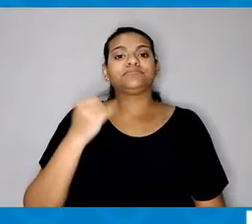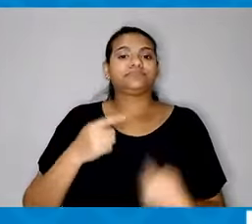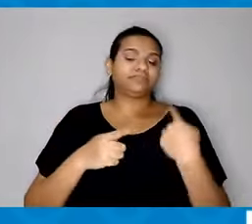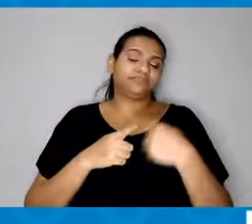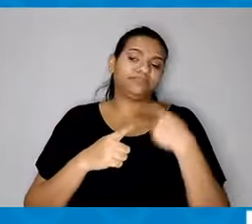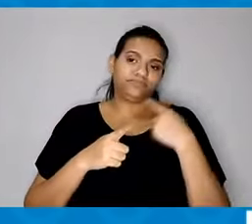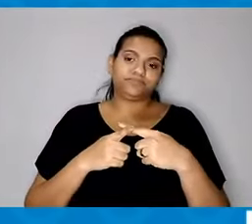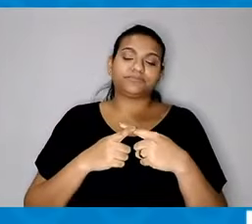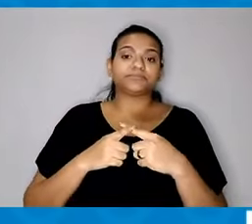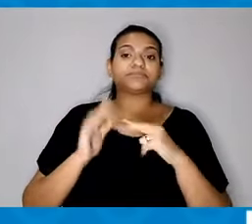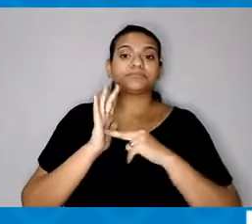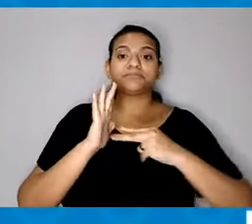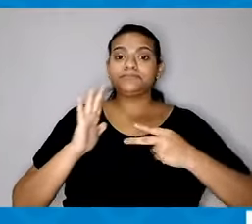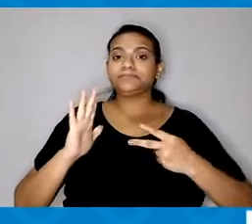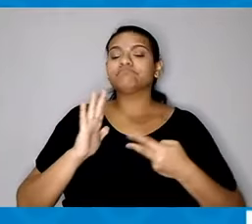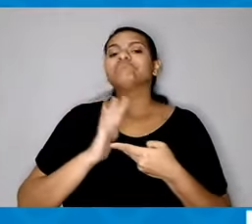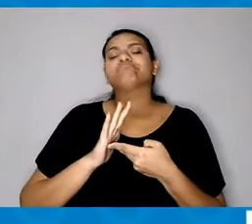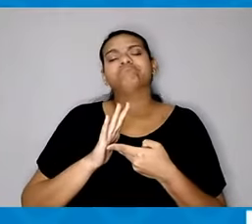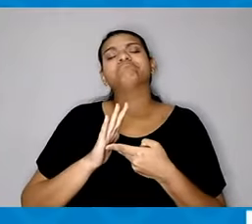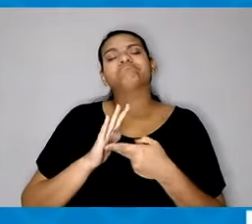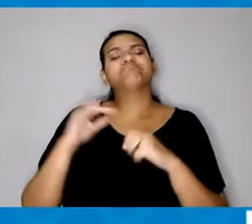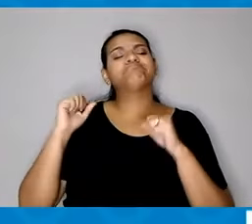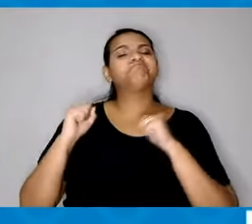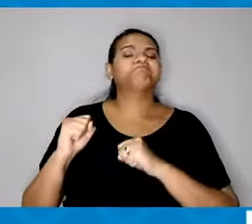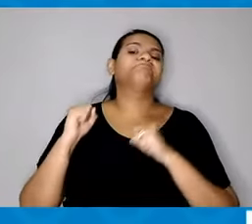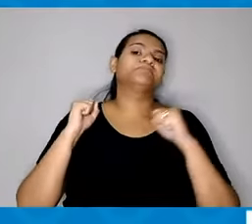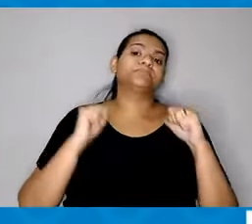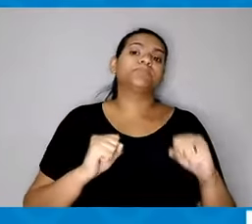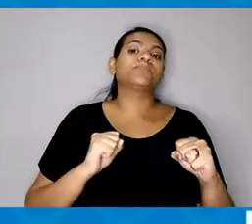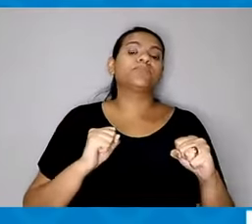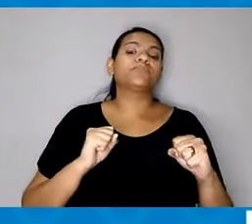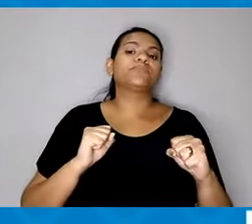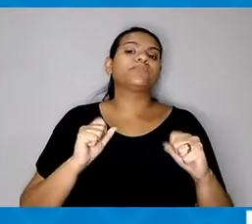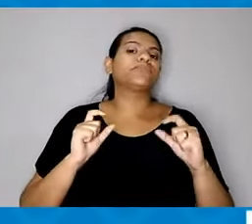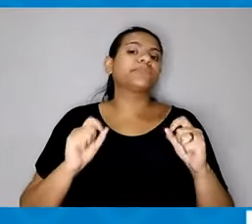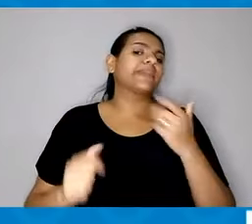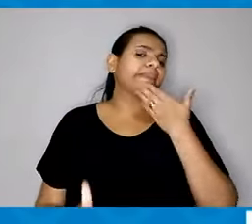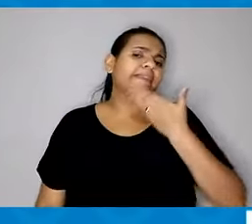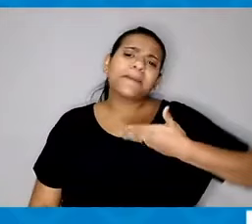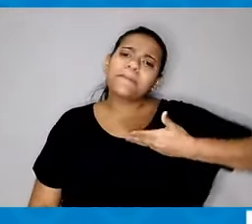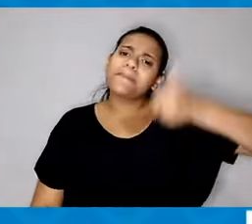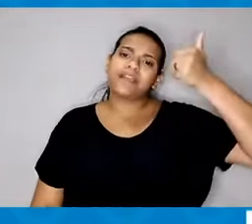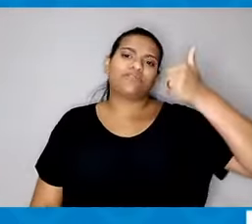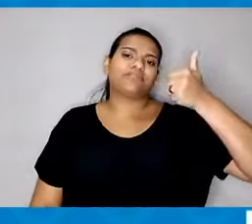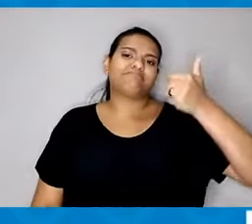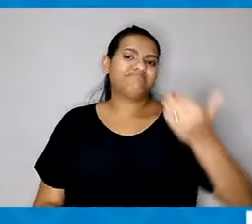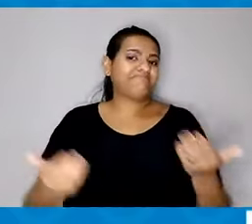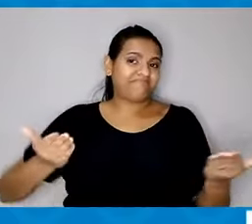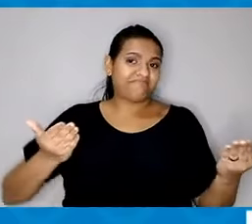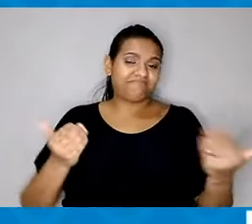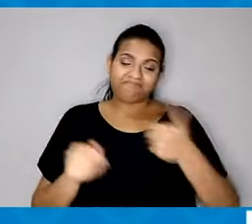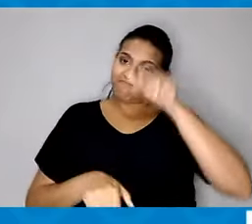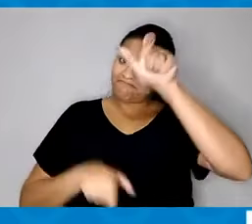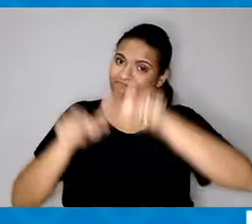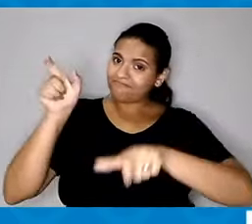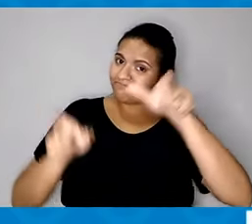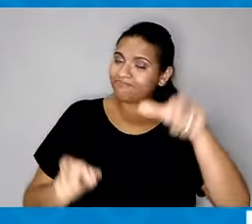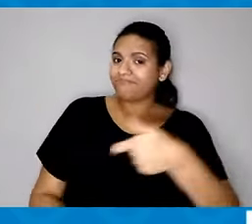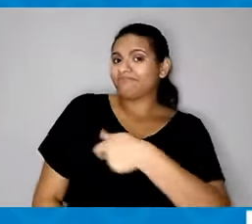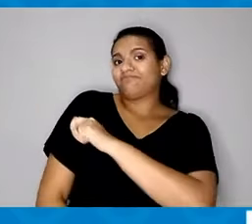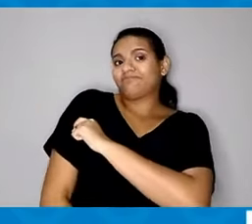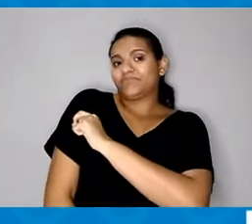revela um instrumento poderosíssimo de melhorar, imagina, o desempenho dos estudantes em